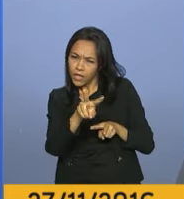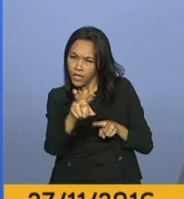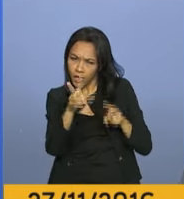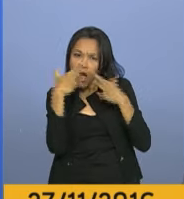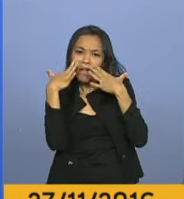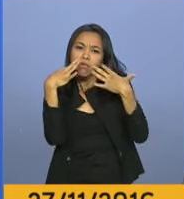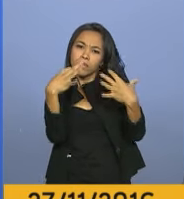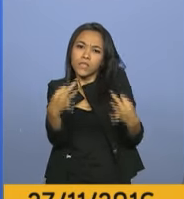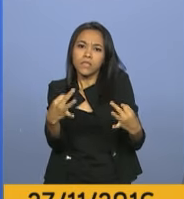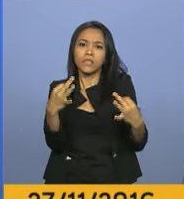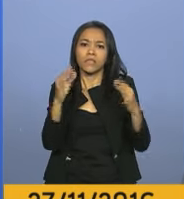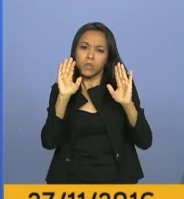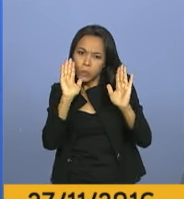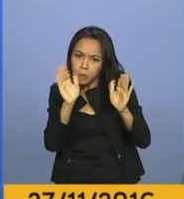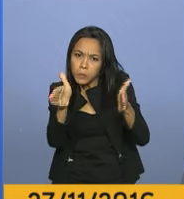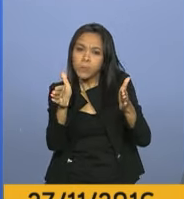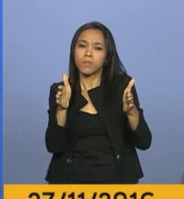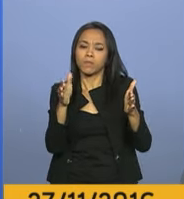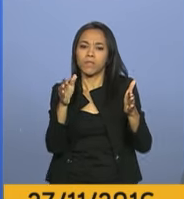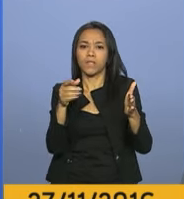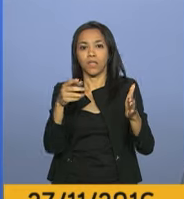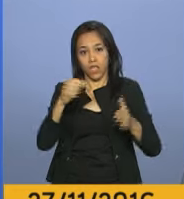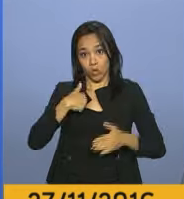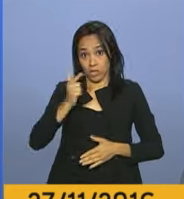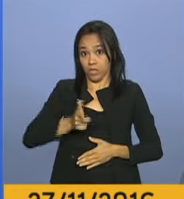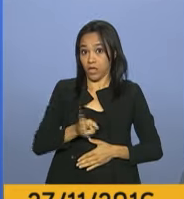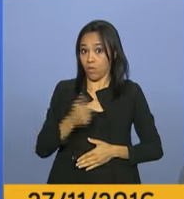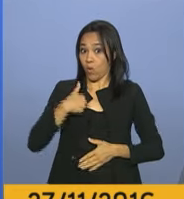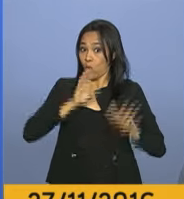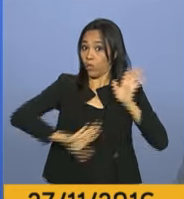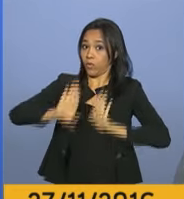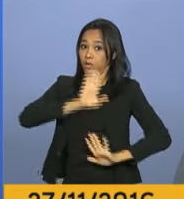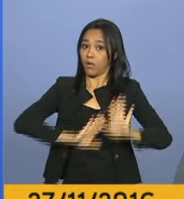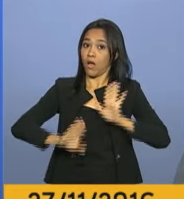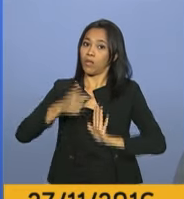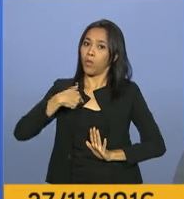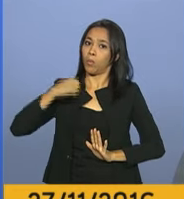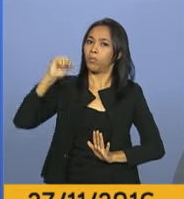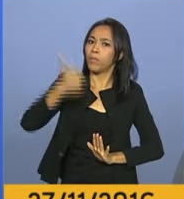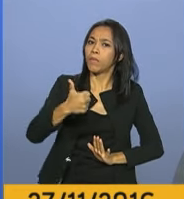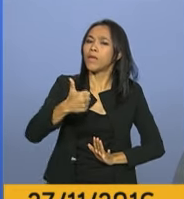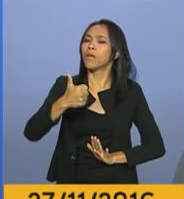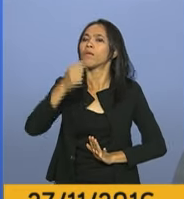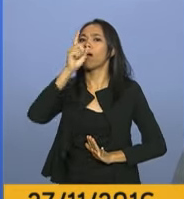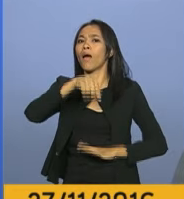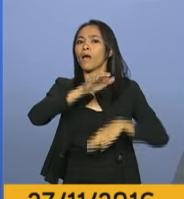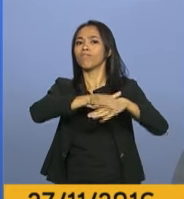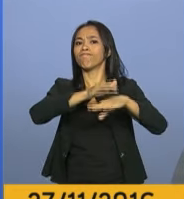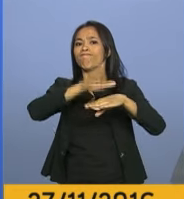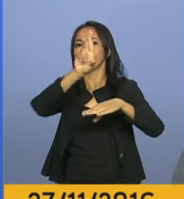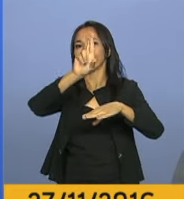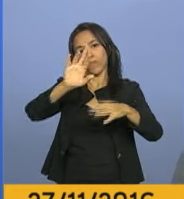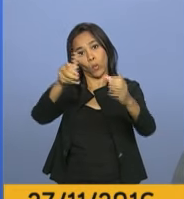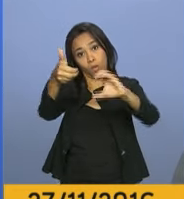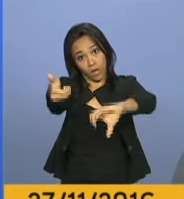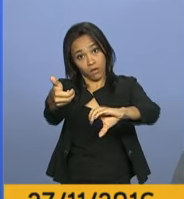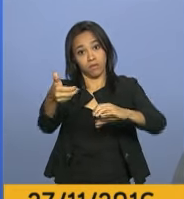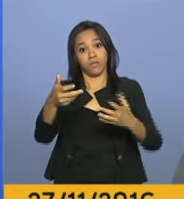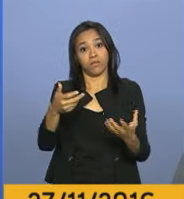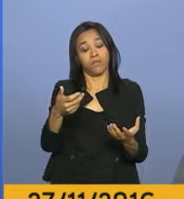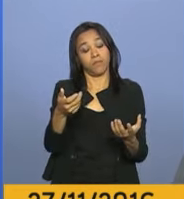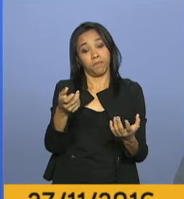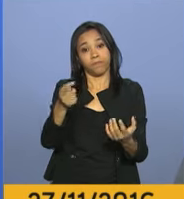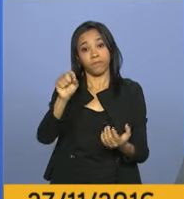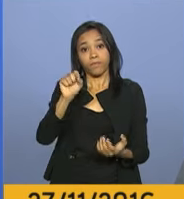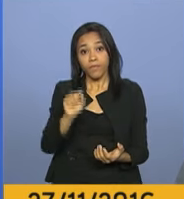que eu tomei sempre a cautela de dizer, olha, o primeiro passo é do Congresso Nacional. E não